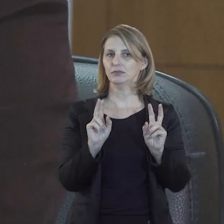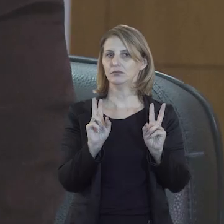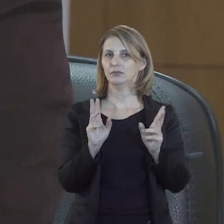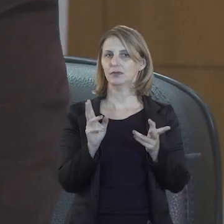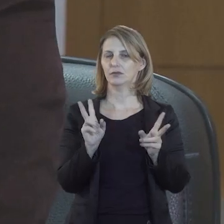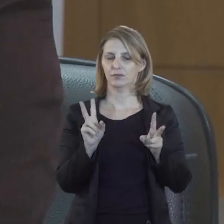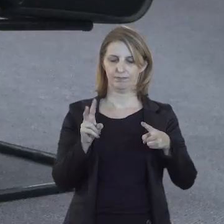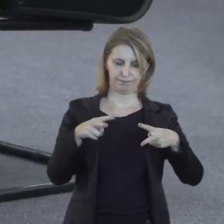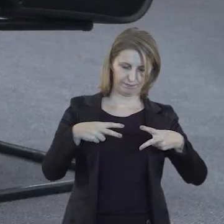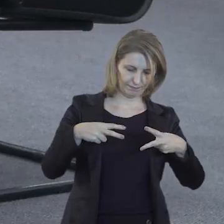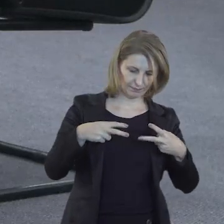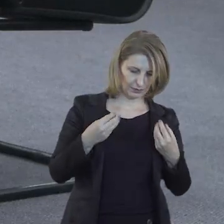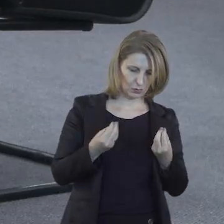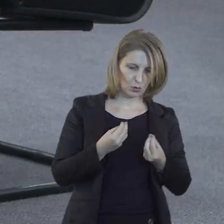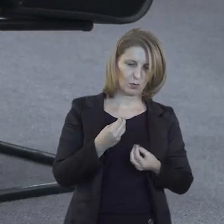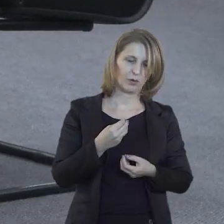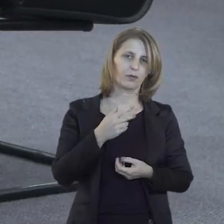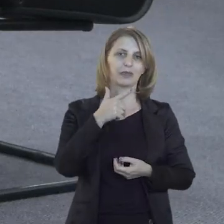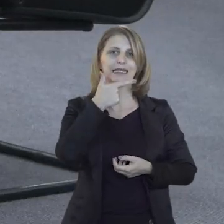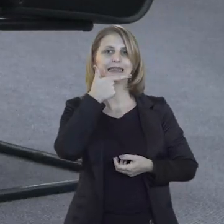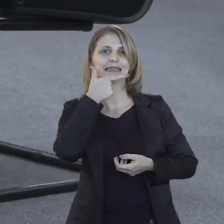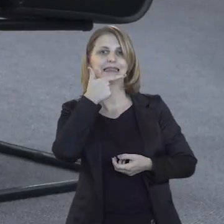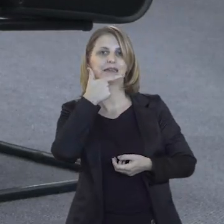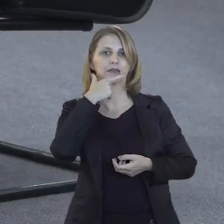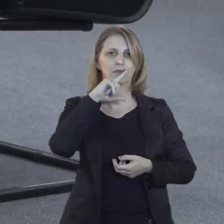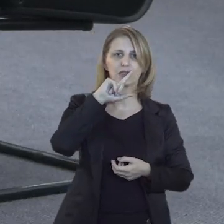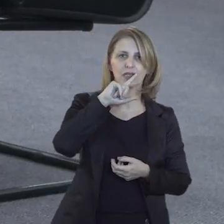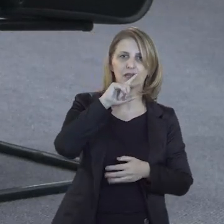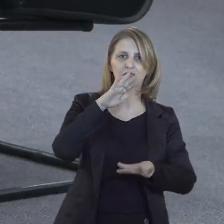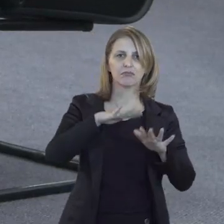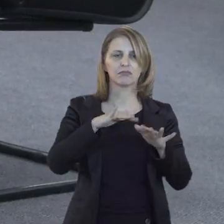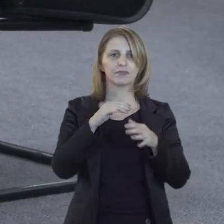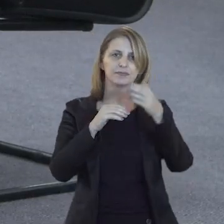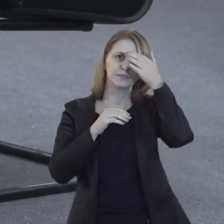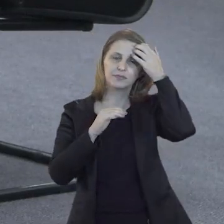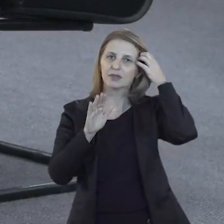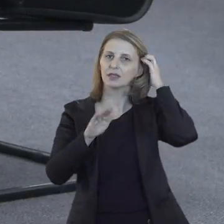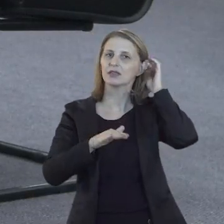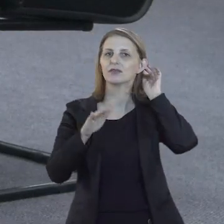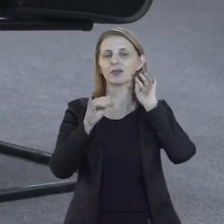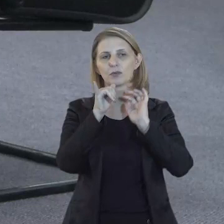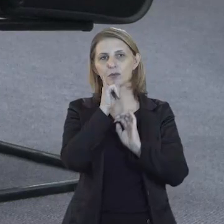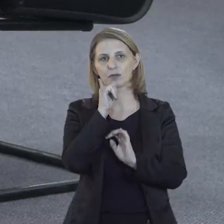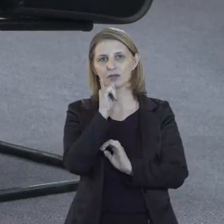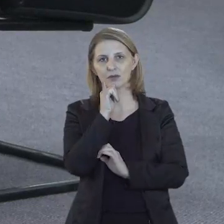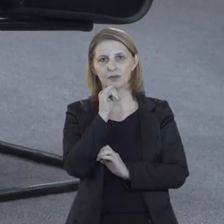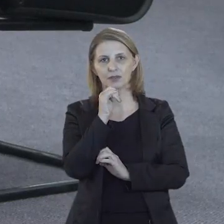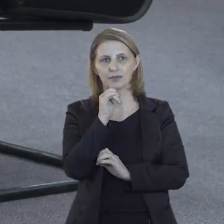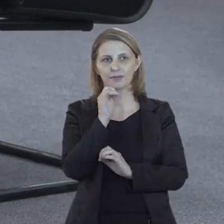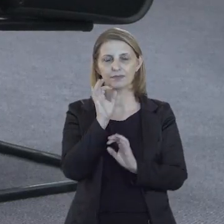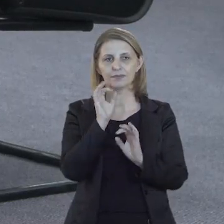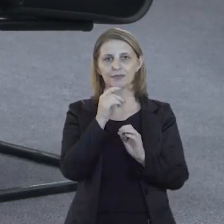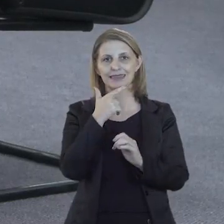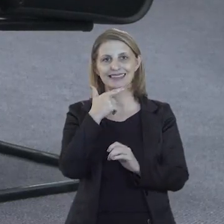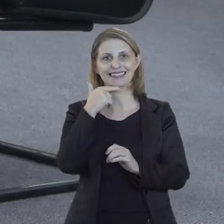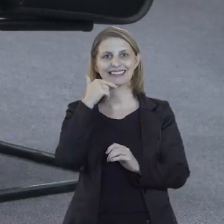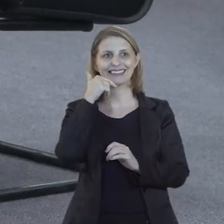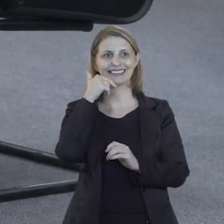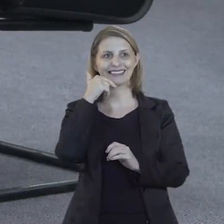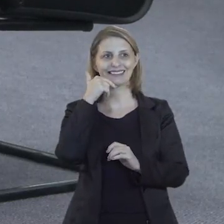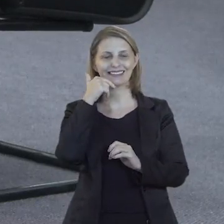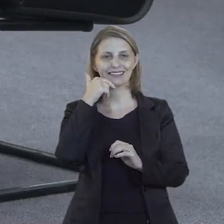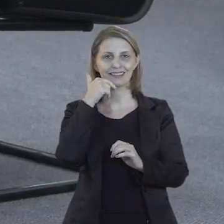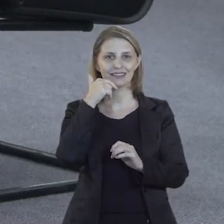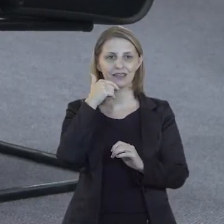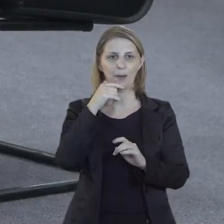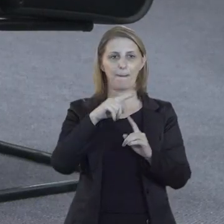a gente pode olhar para o nosso humor, perceber como está o nosso humor. Sabe? Muitas vezes você, diante de situações difíceis, você